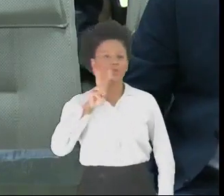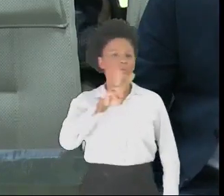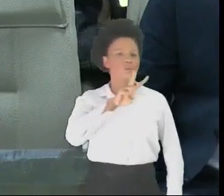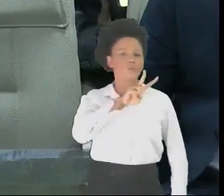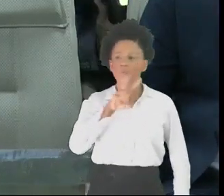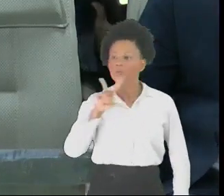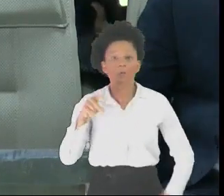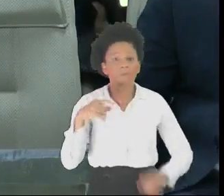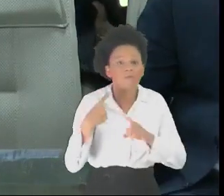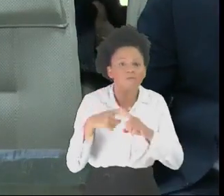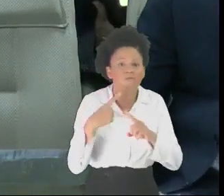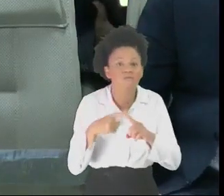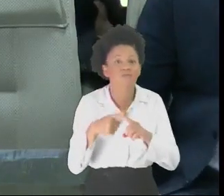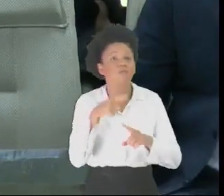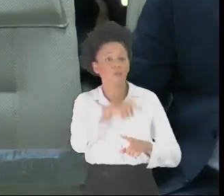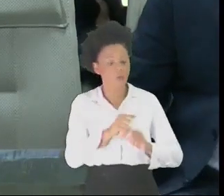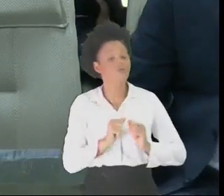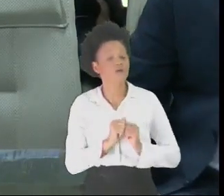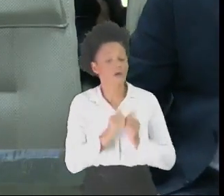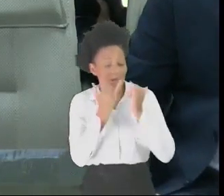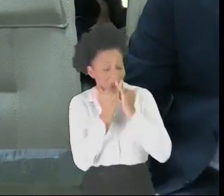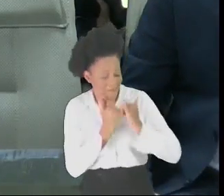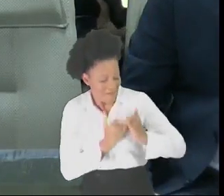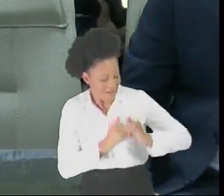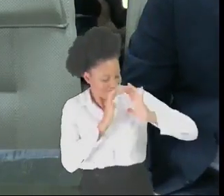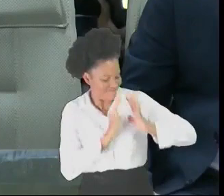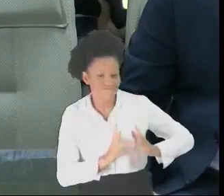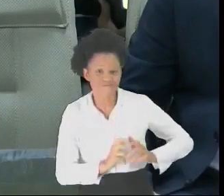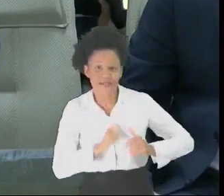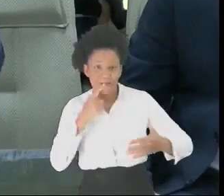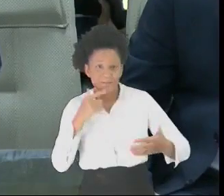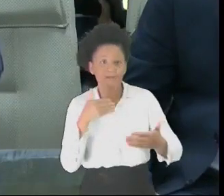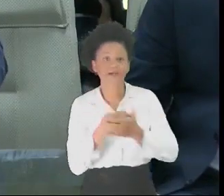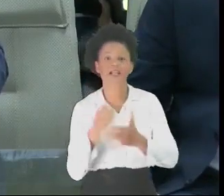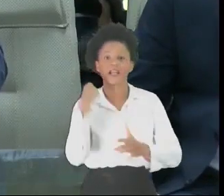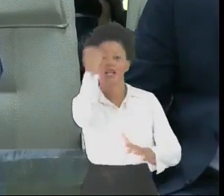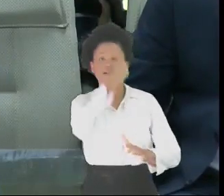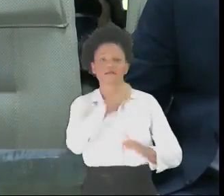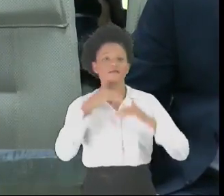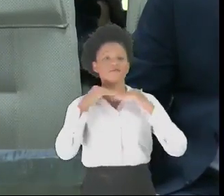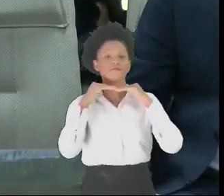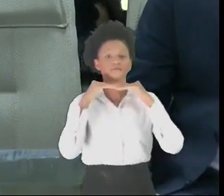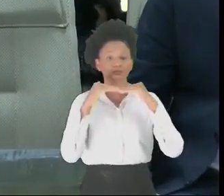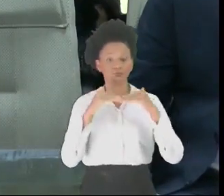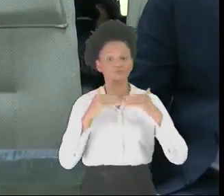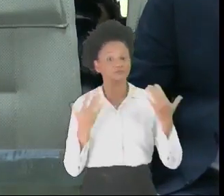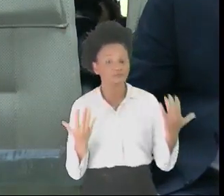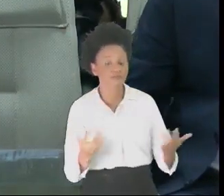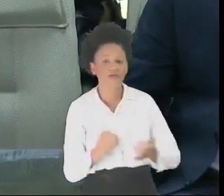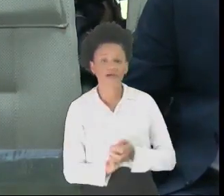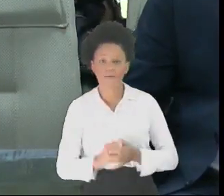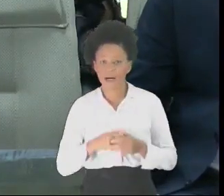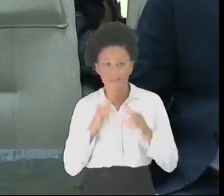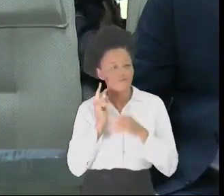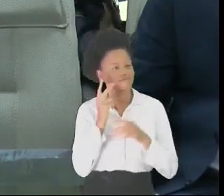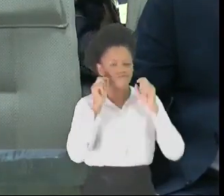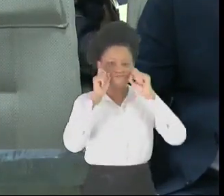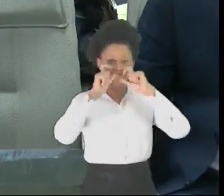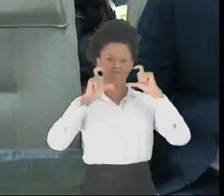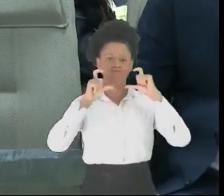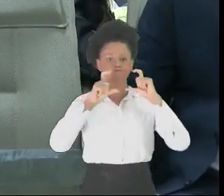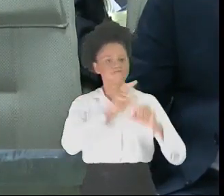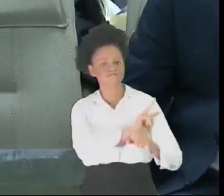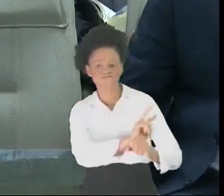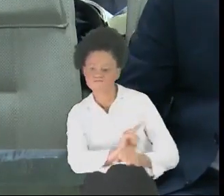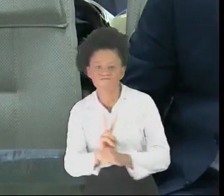cabeças, porque a vossa redenção está próxima. Ele manda levantar a cabeça, ele manda estar alerta. E